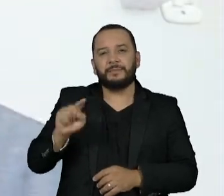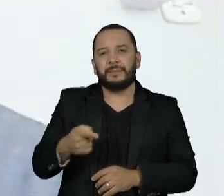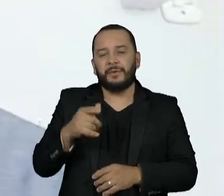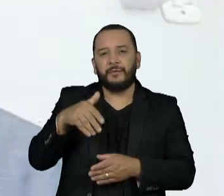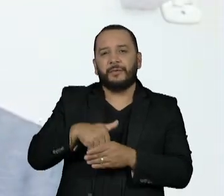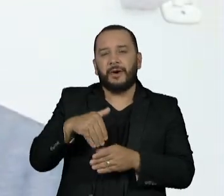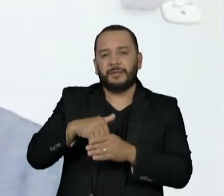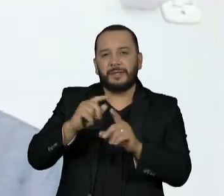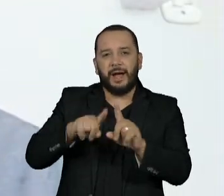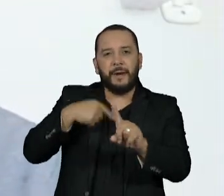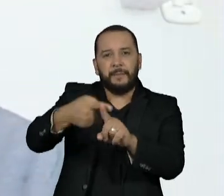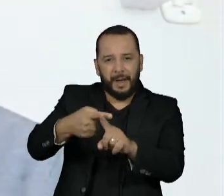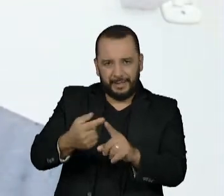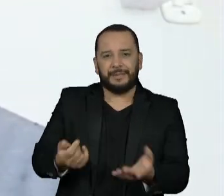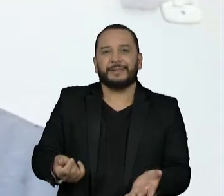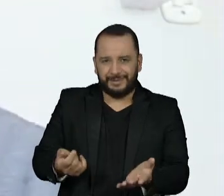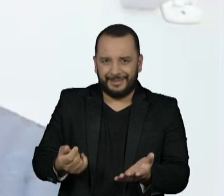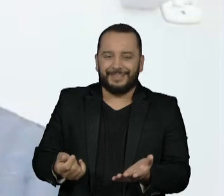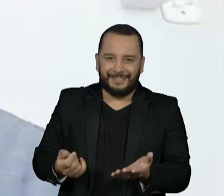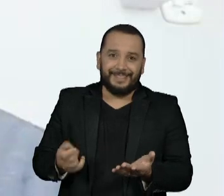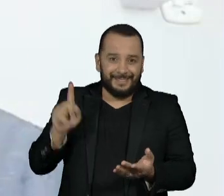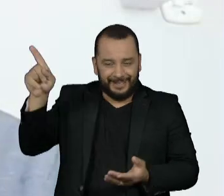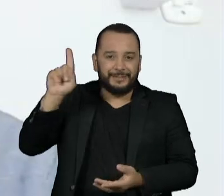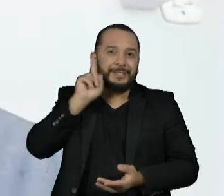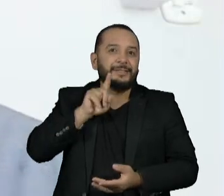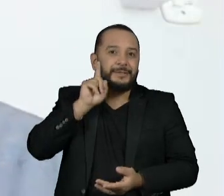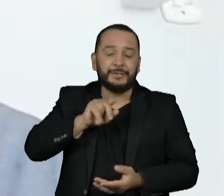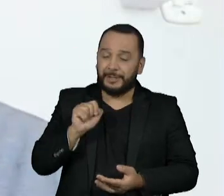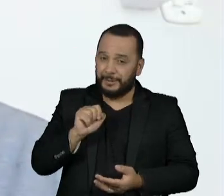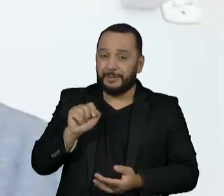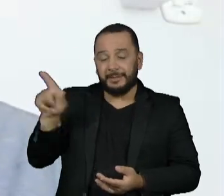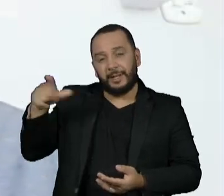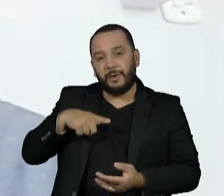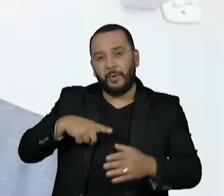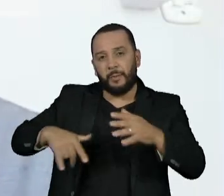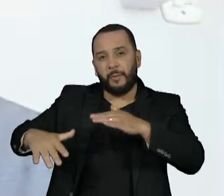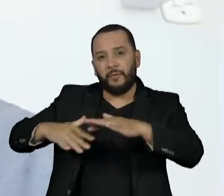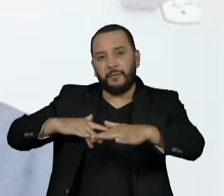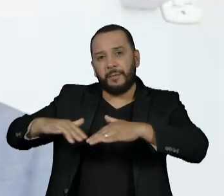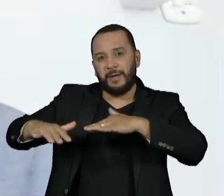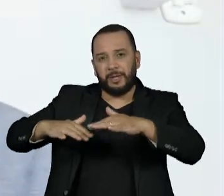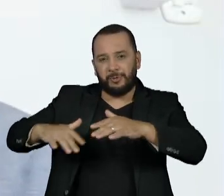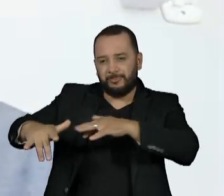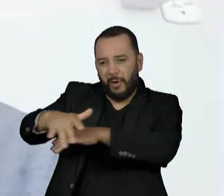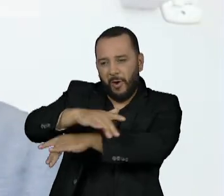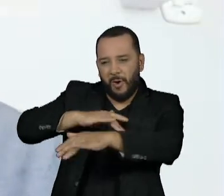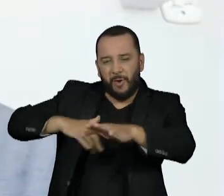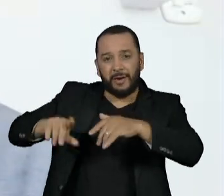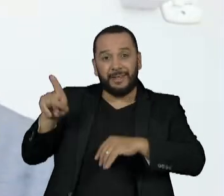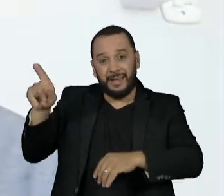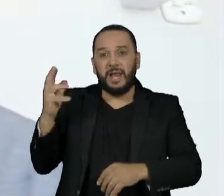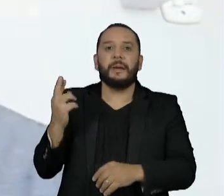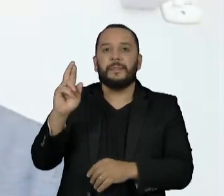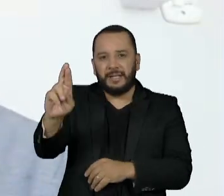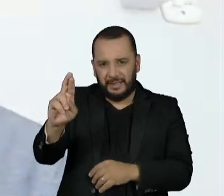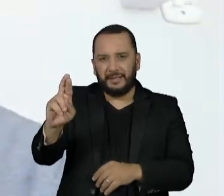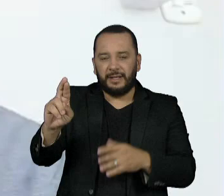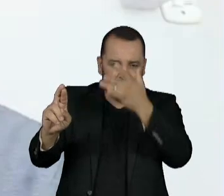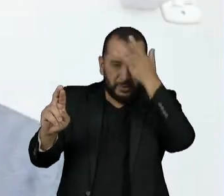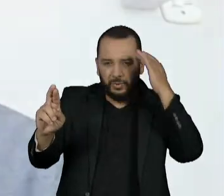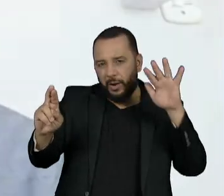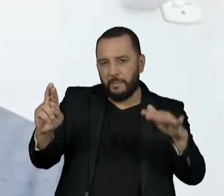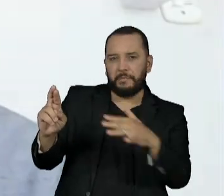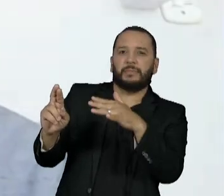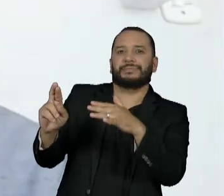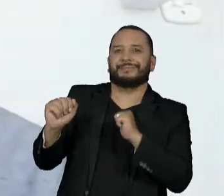é isso, esse movimento que ele representa, que o Bolsonaro representa, está muito vivo. E uma coisa que mantém vivo, né, uma dinâmica que mantém vivo esse movimento é